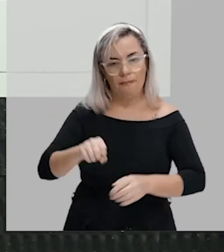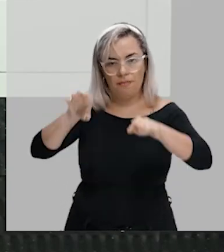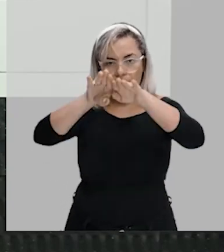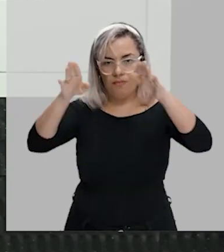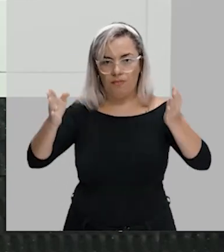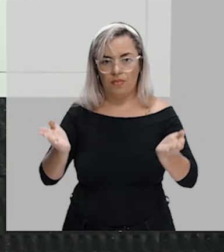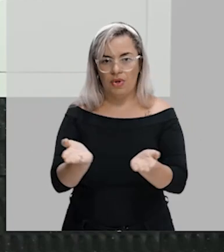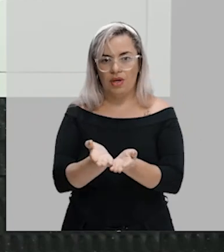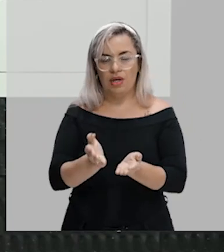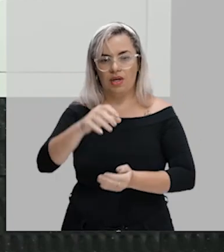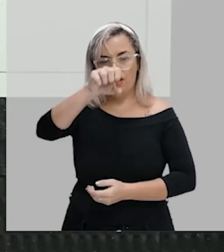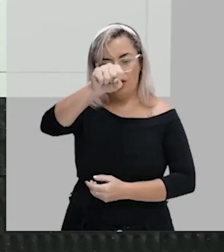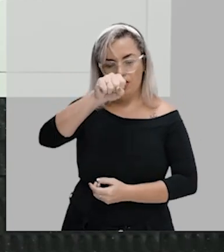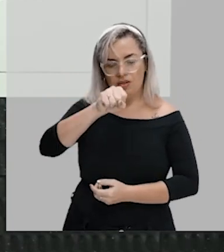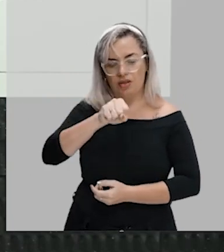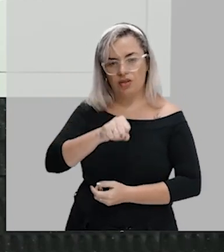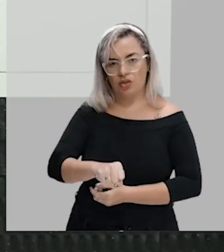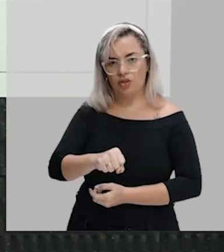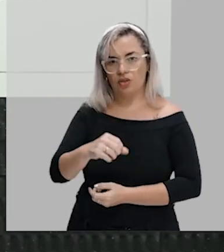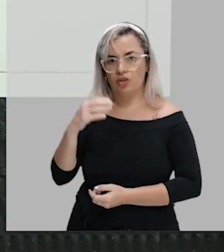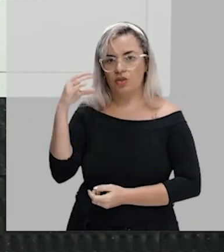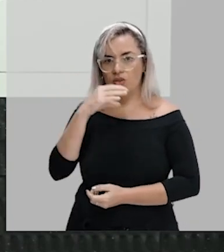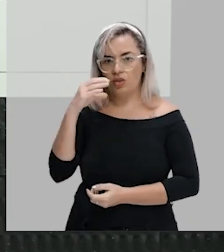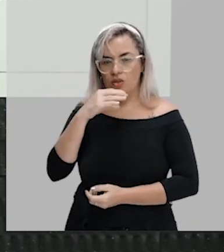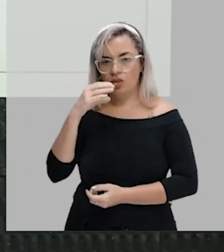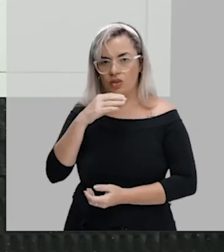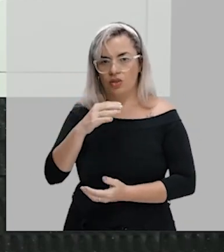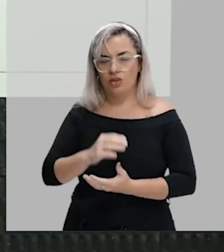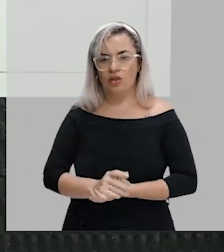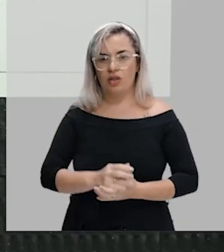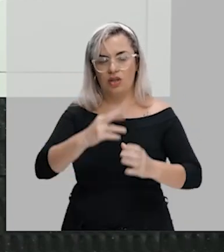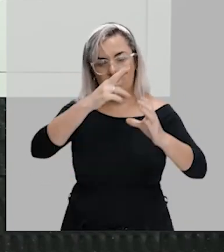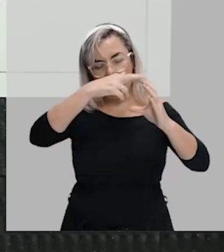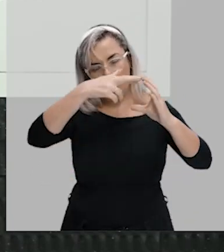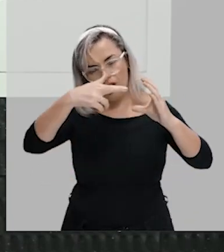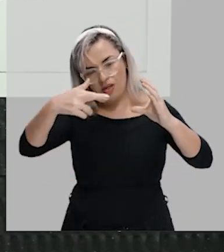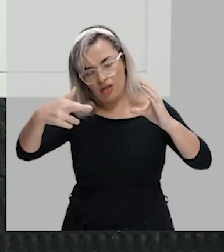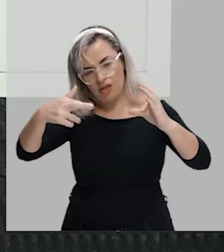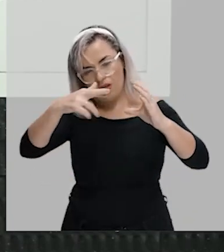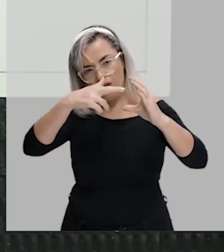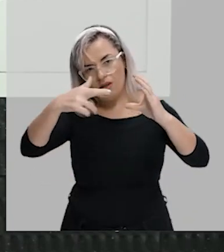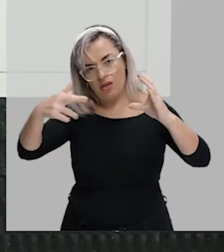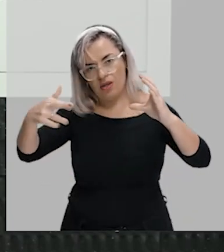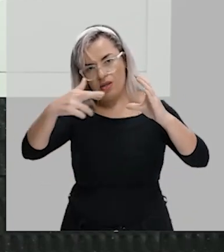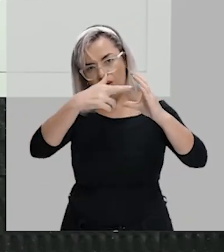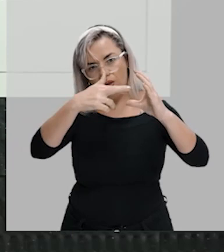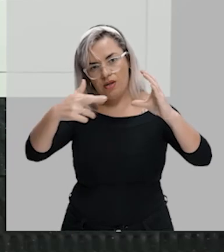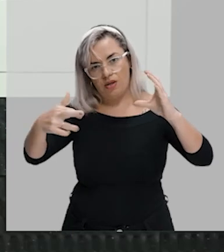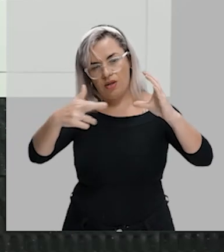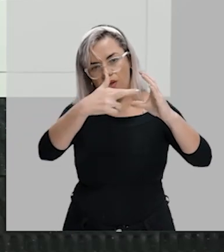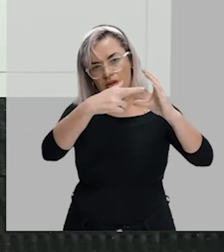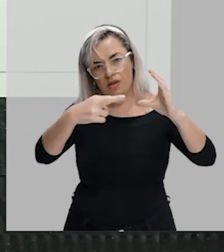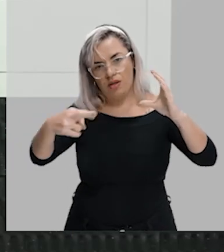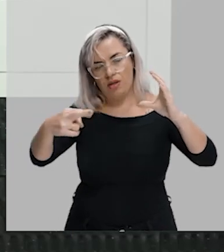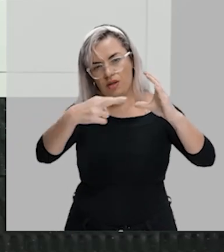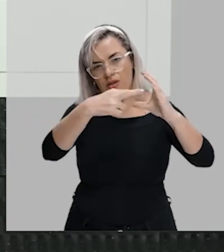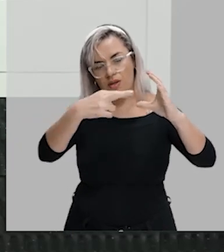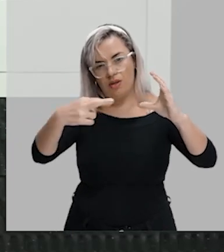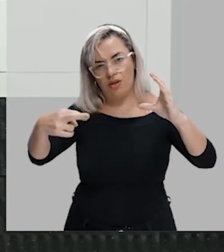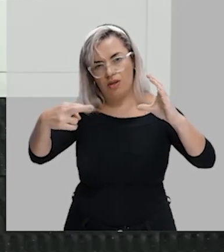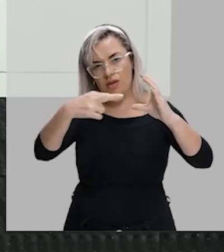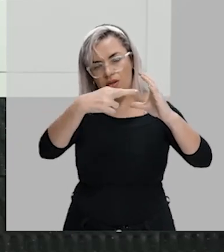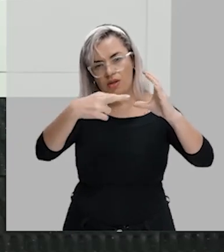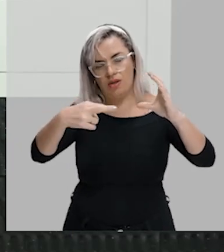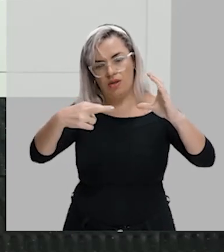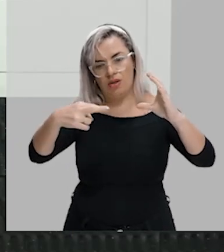ele emite radiação, esse tipo de radiação, que é radiação não ionizante, apenas de um lado, né? O aparelhozinho emite só de um lado. Então o prato ele